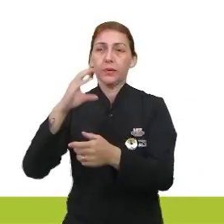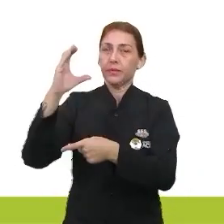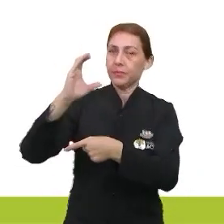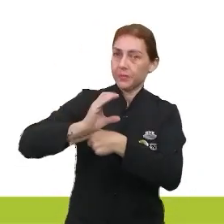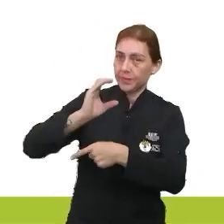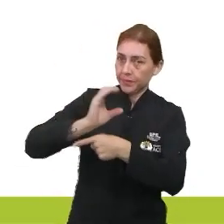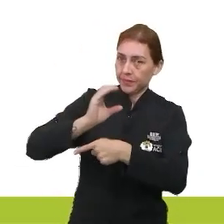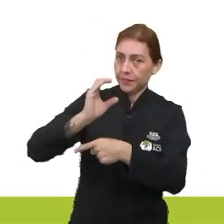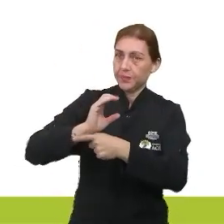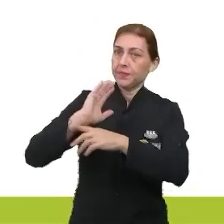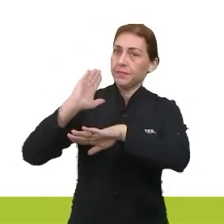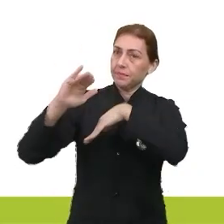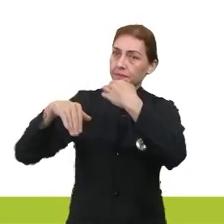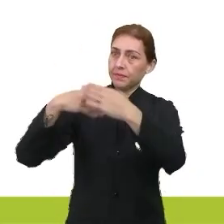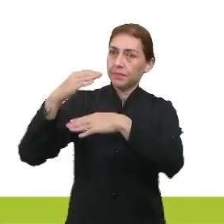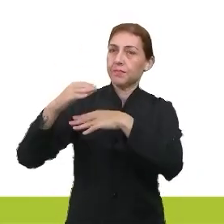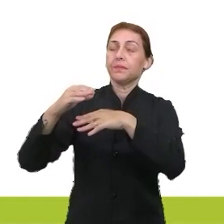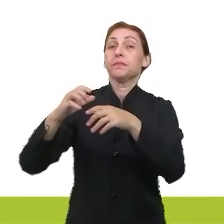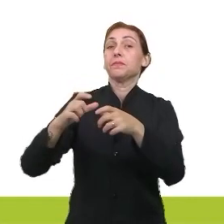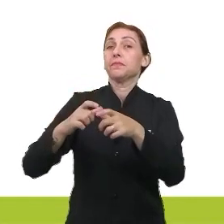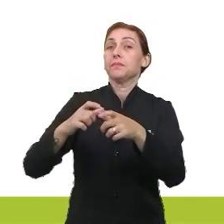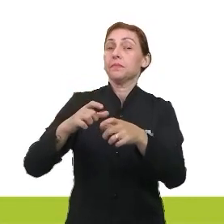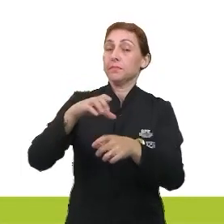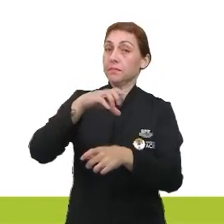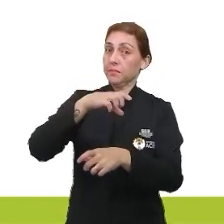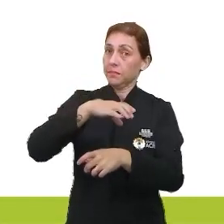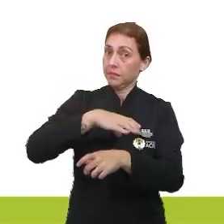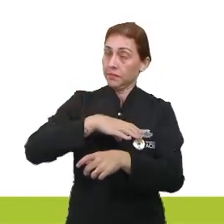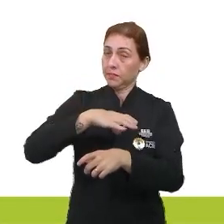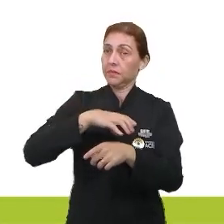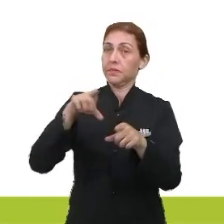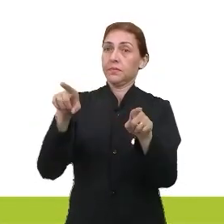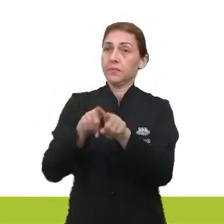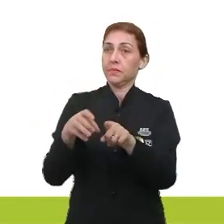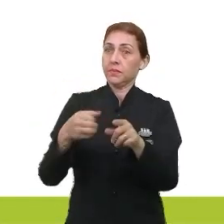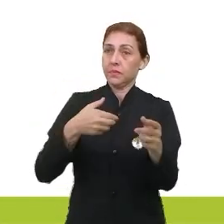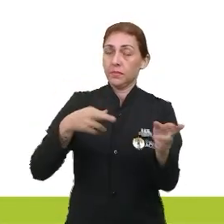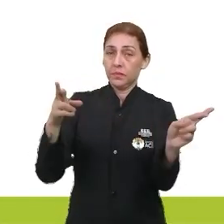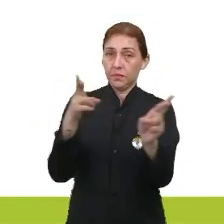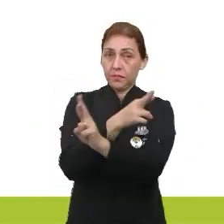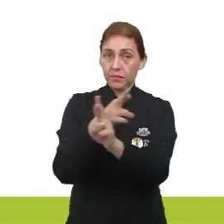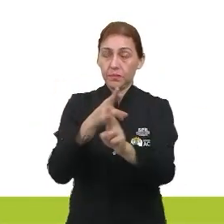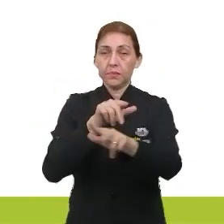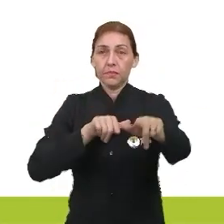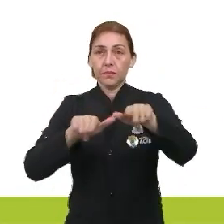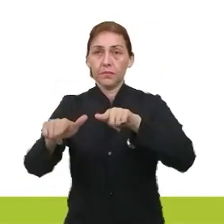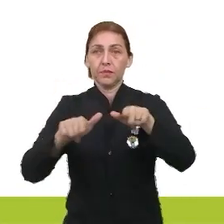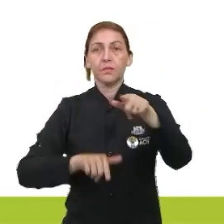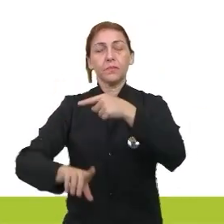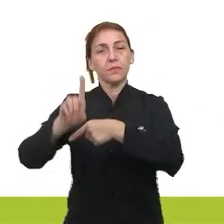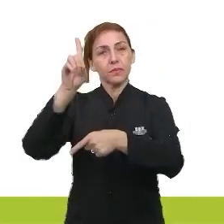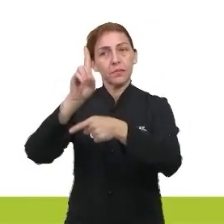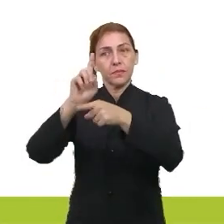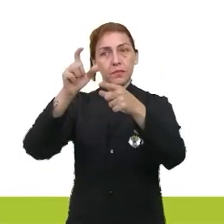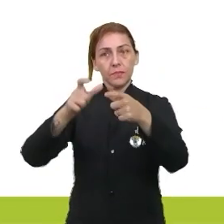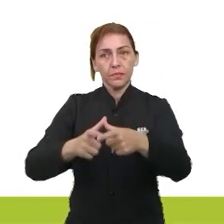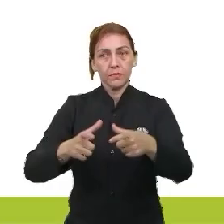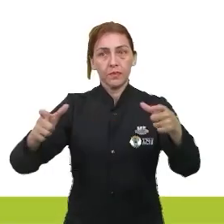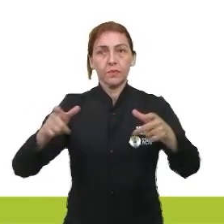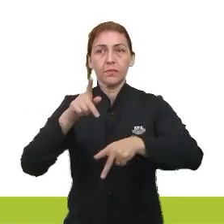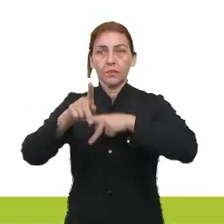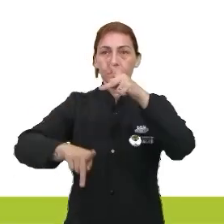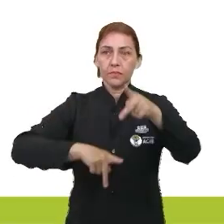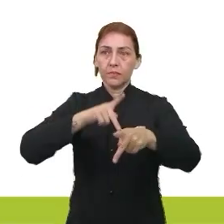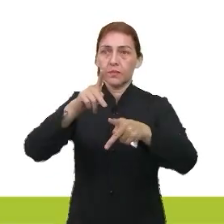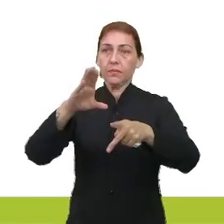prosseguir. Desenvolvimento das zonas urbanas e as novas relações de trabalho. Letra D,